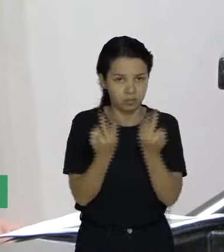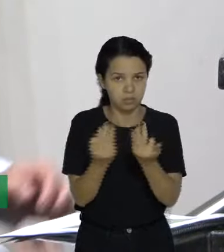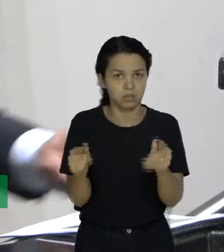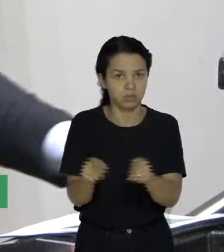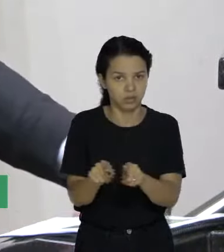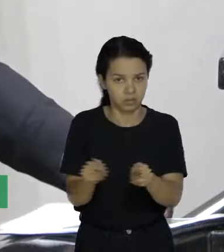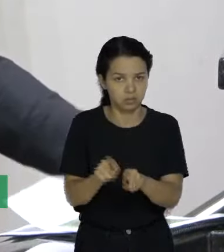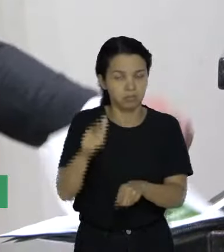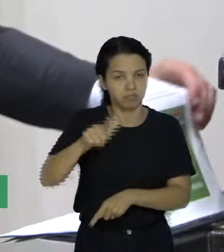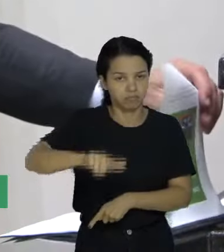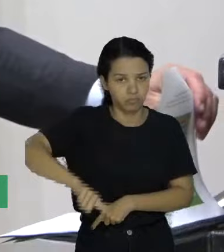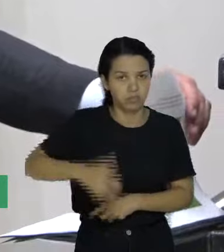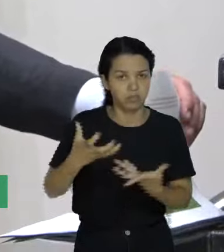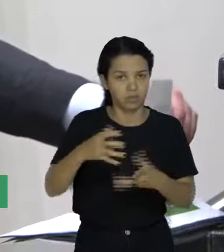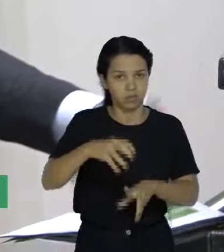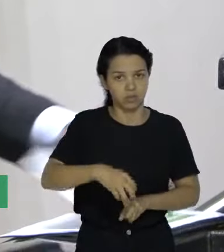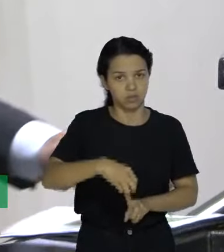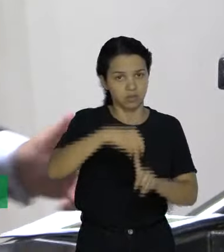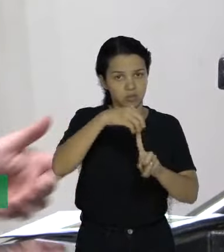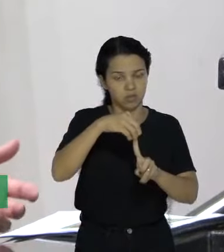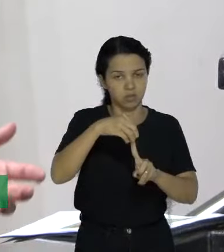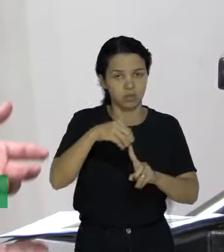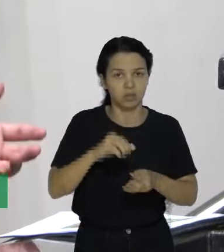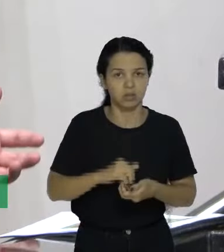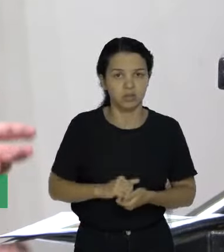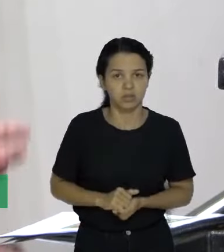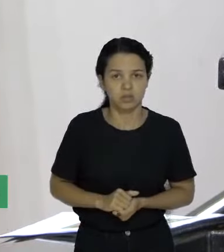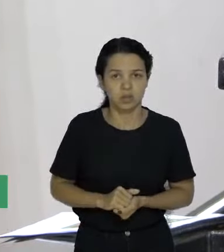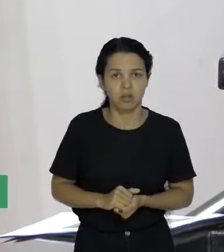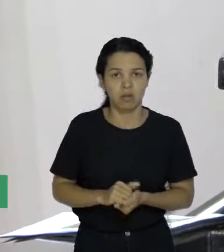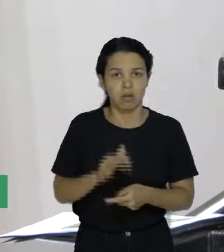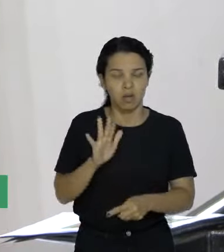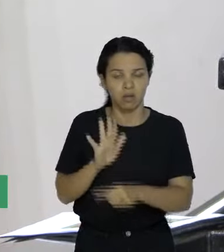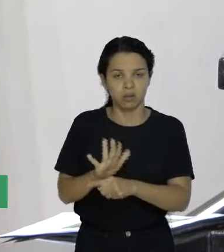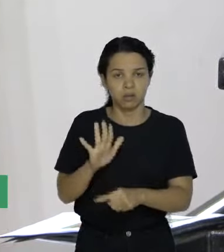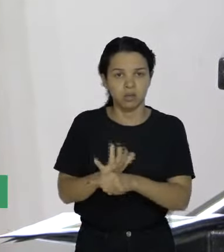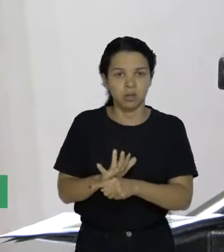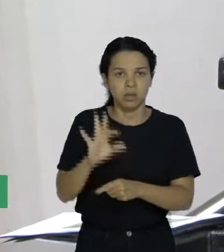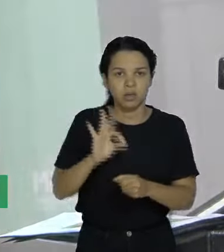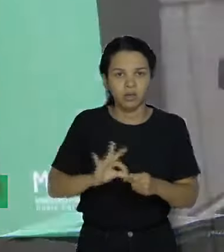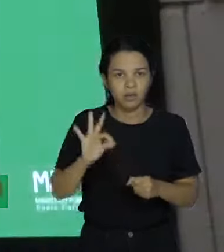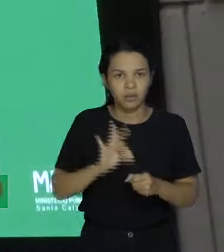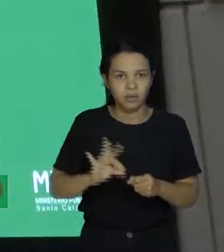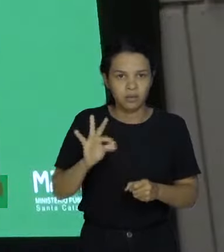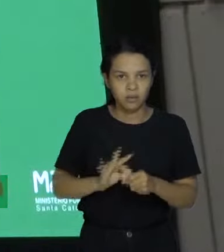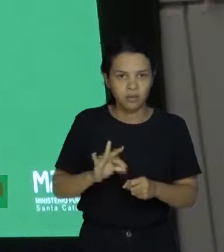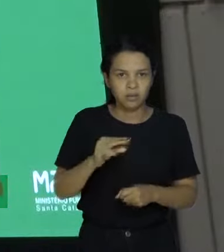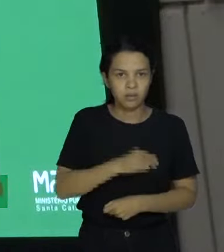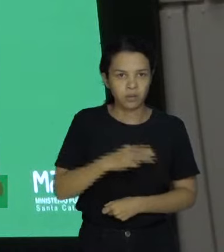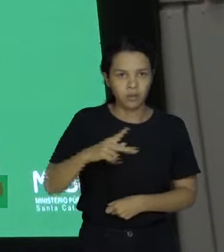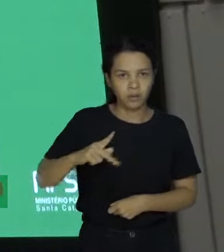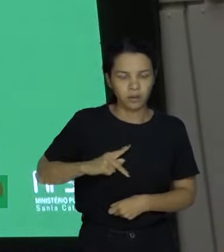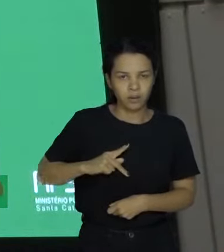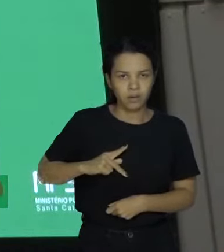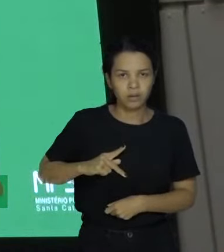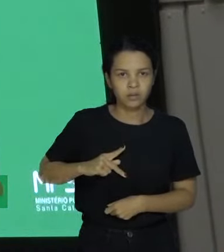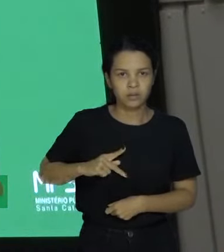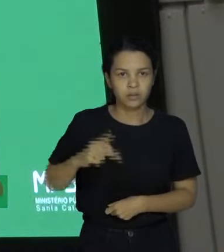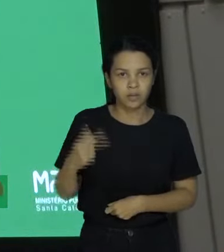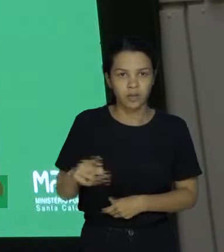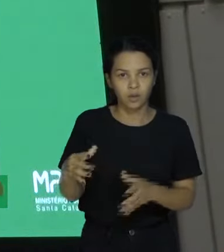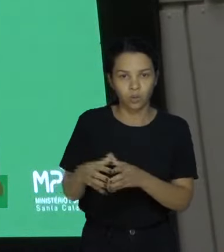quero destacar aqui né a cooperação institucional o Ministério Público por meio do